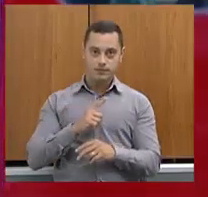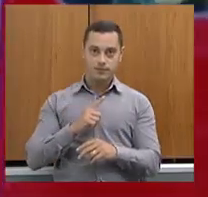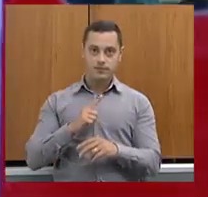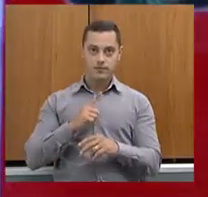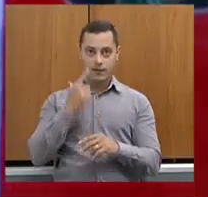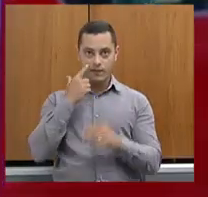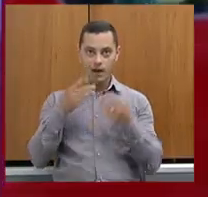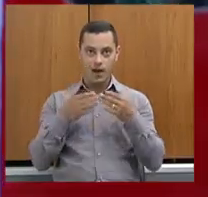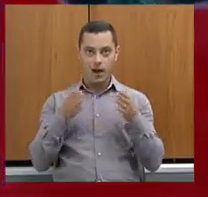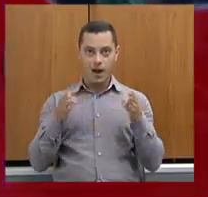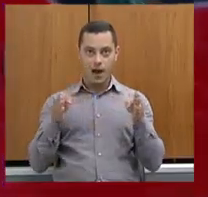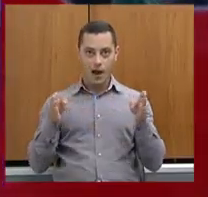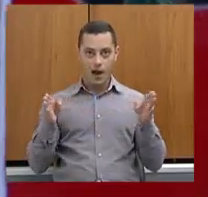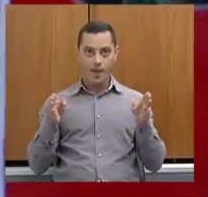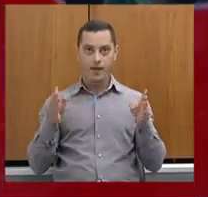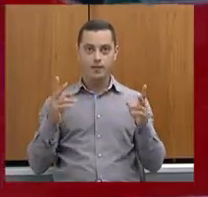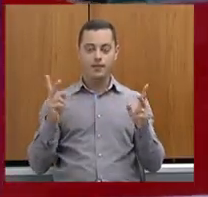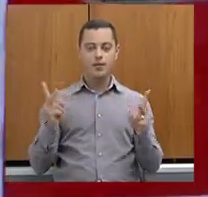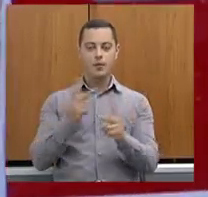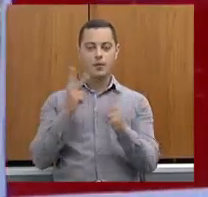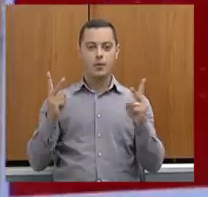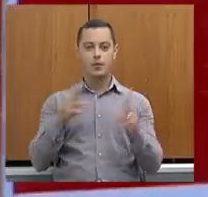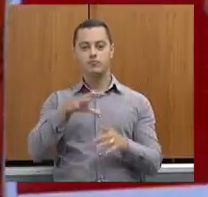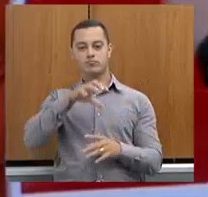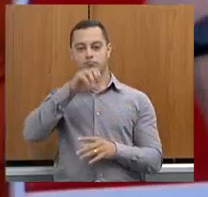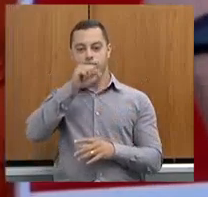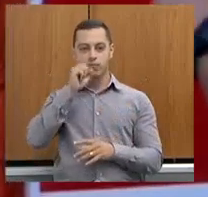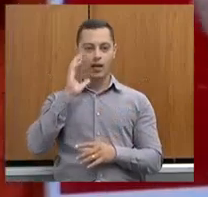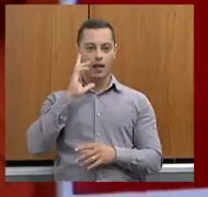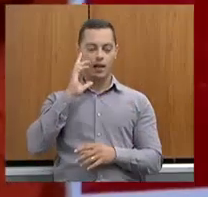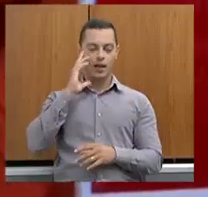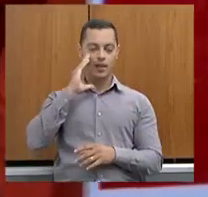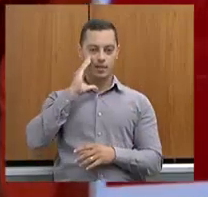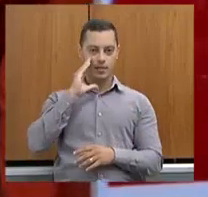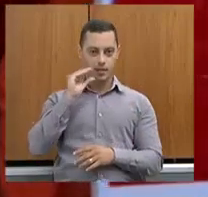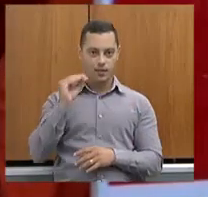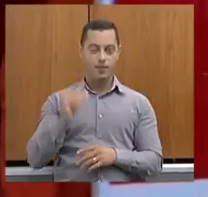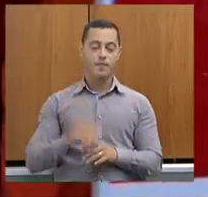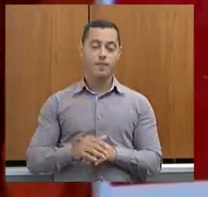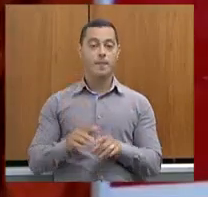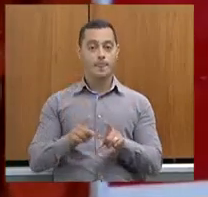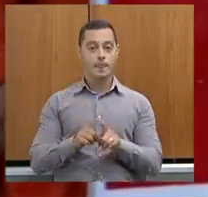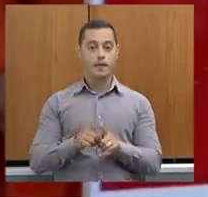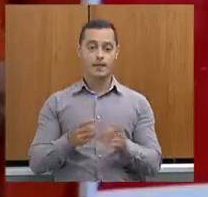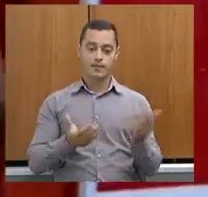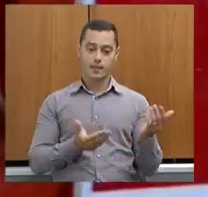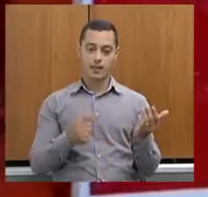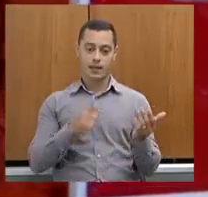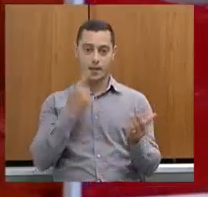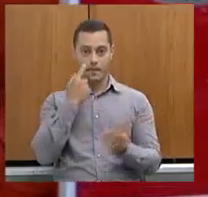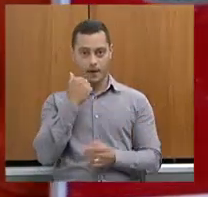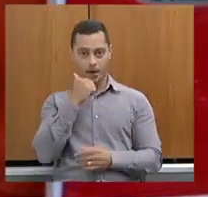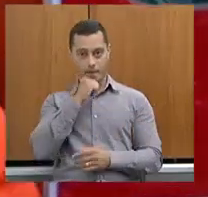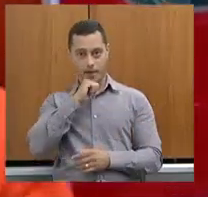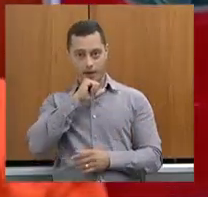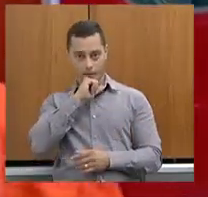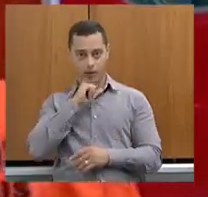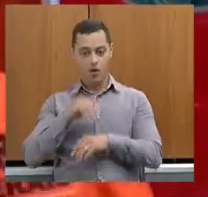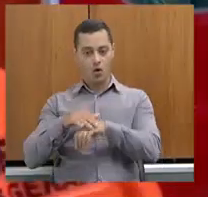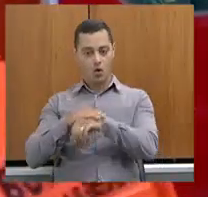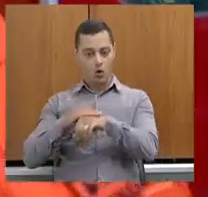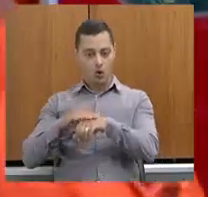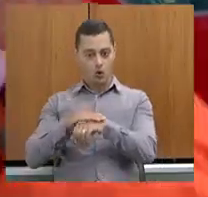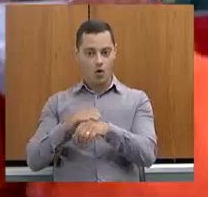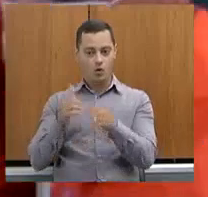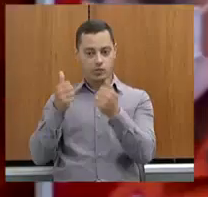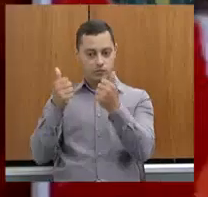essa diferenciação de pressão durante o ar então foi conversado também com os pais falando com eles da possibilidade que é o voo